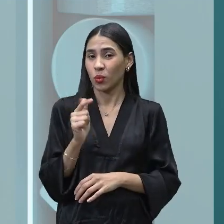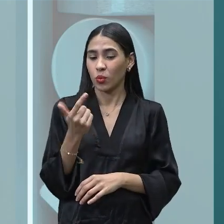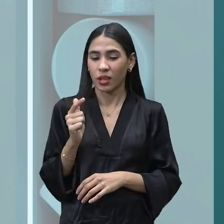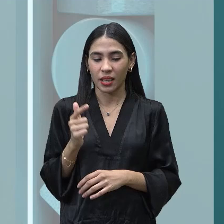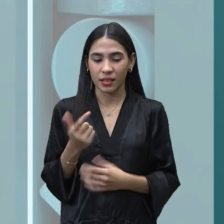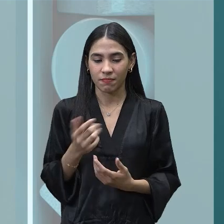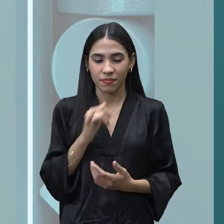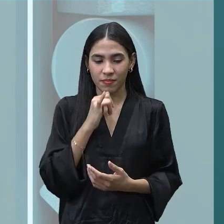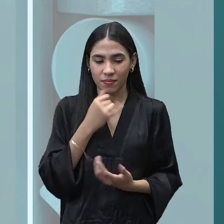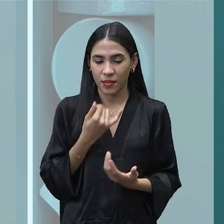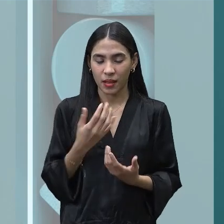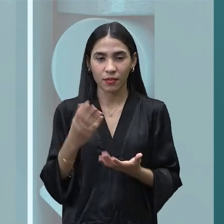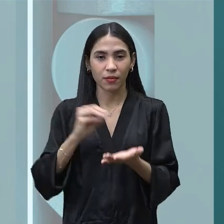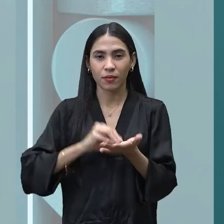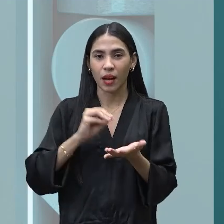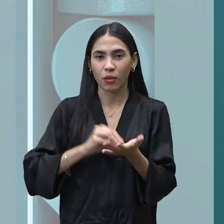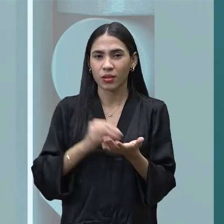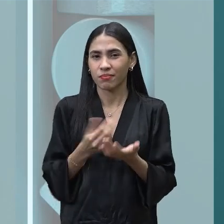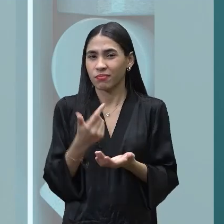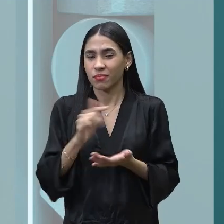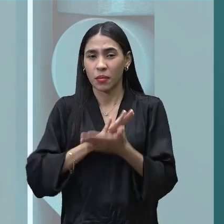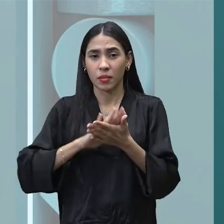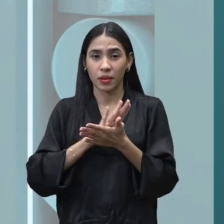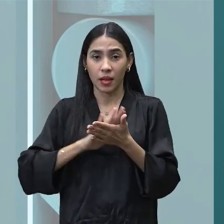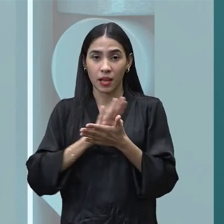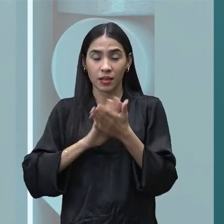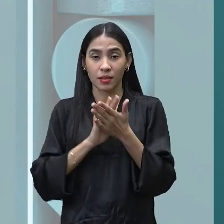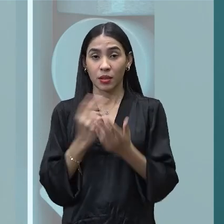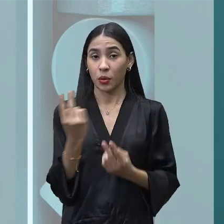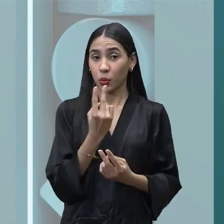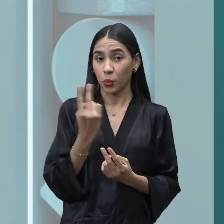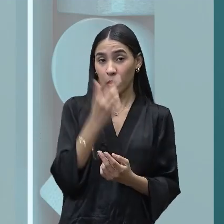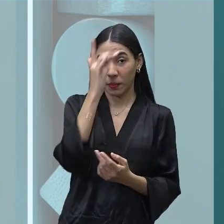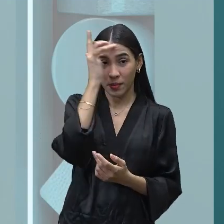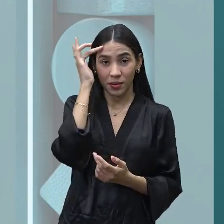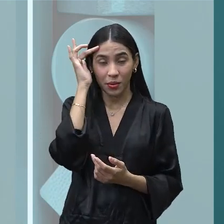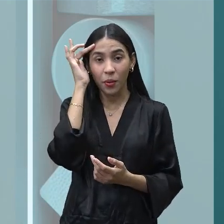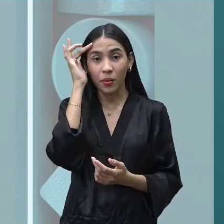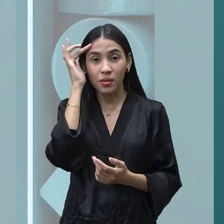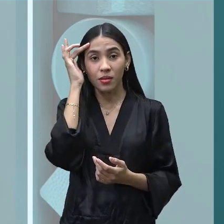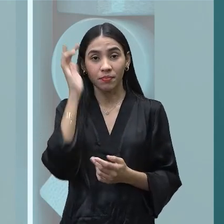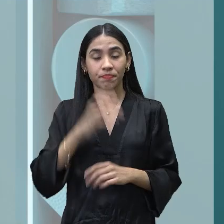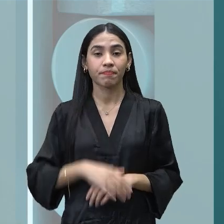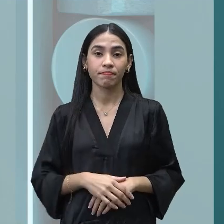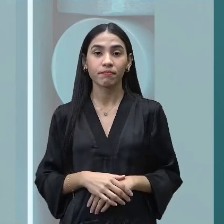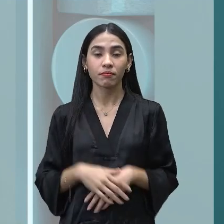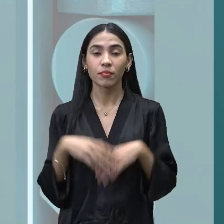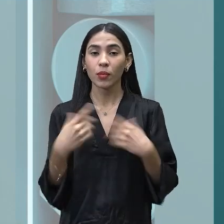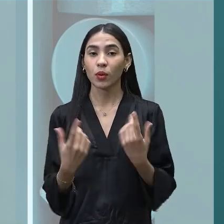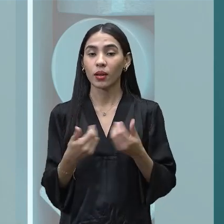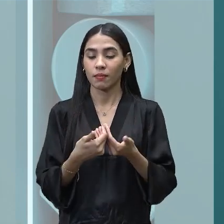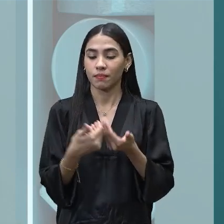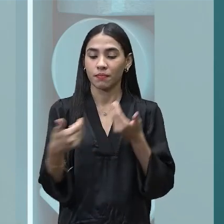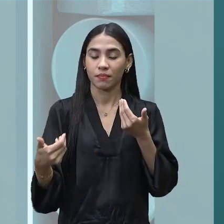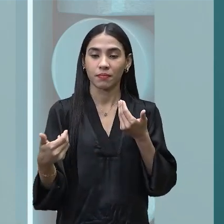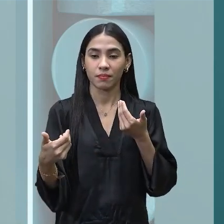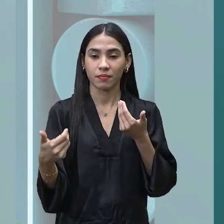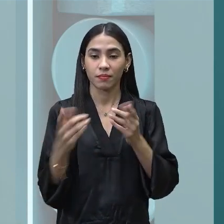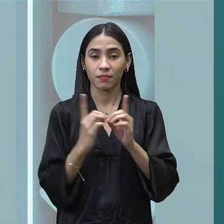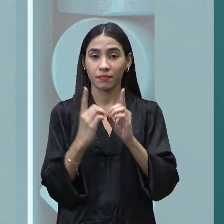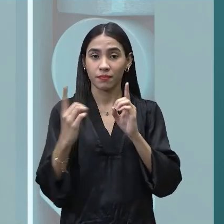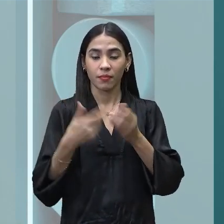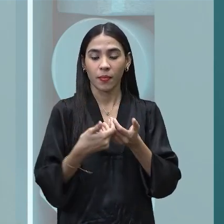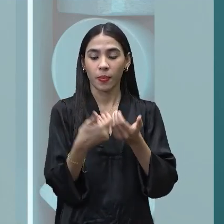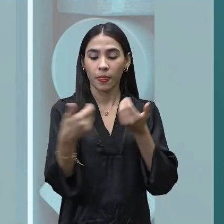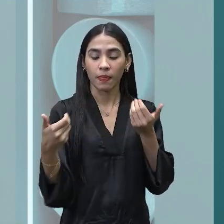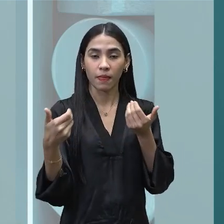incomoda a ausência, e é quando esses dois, ou seja, essas duas pessoas se separam, se deixam ali